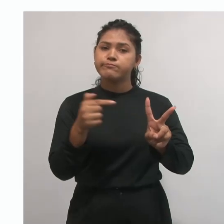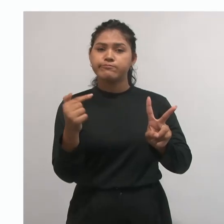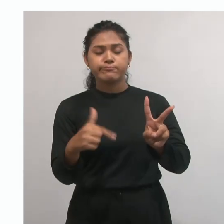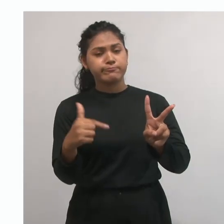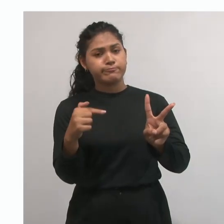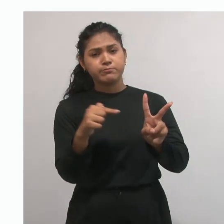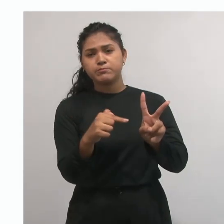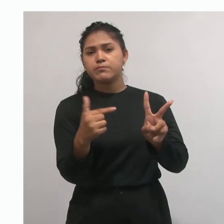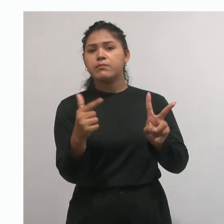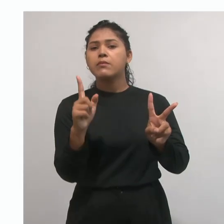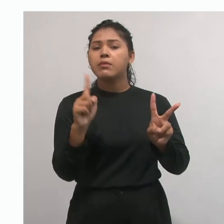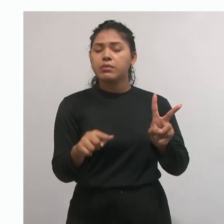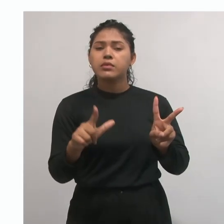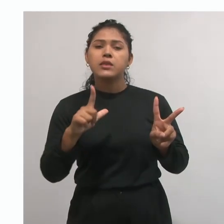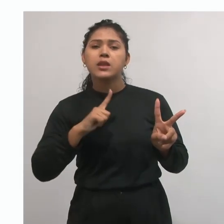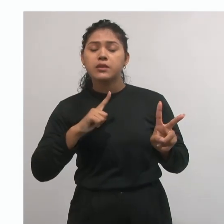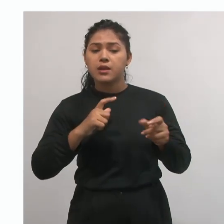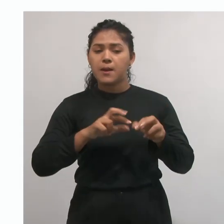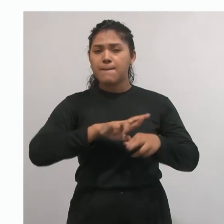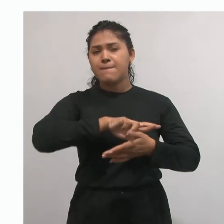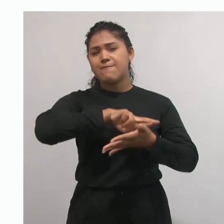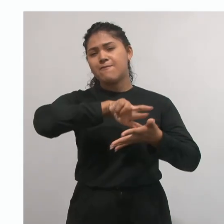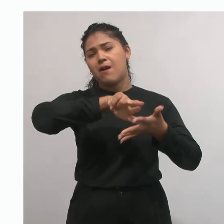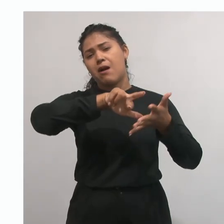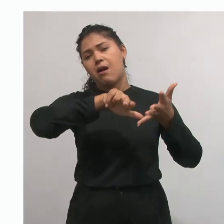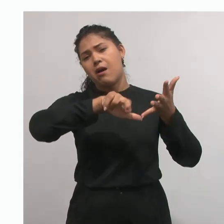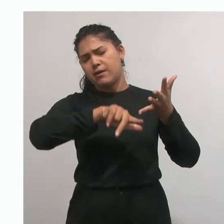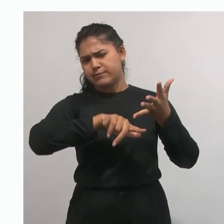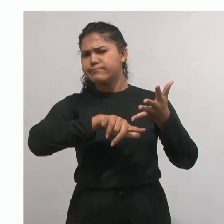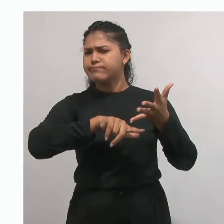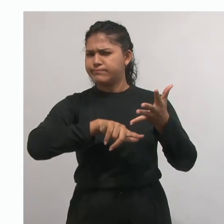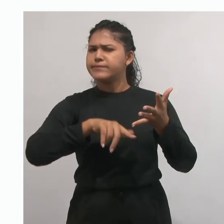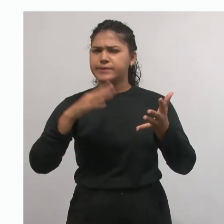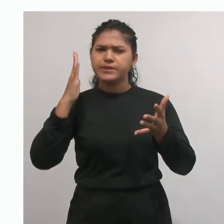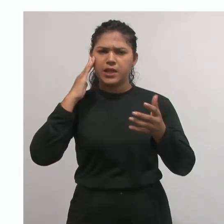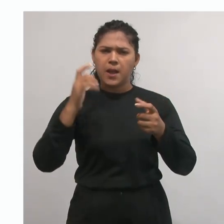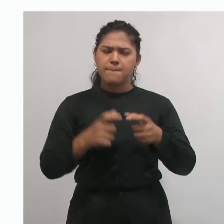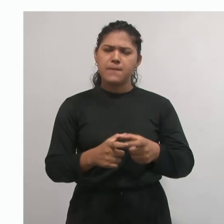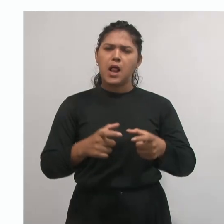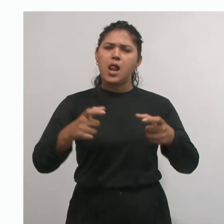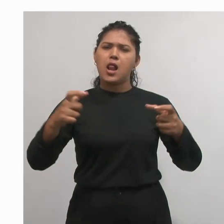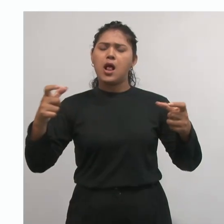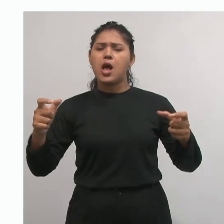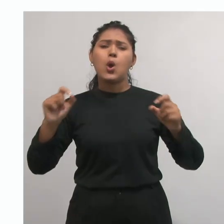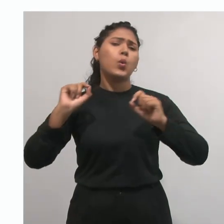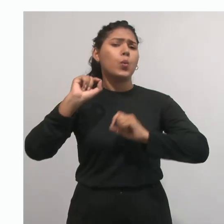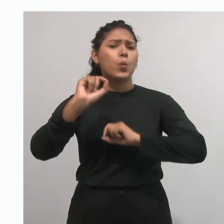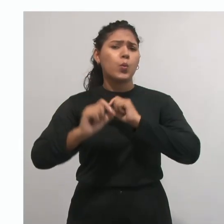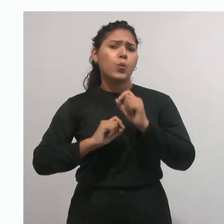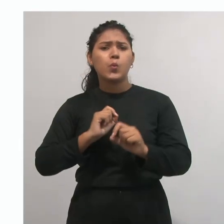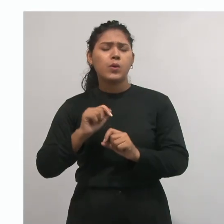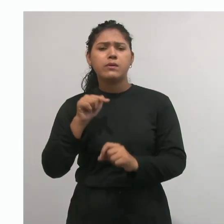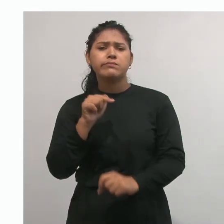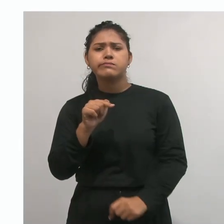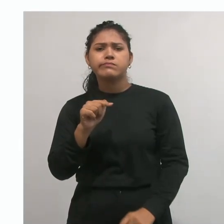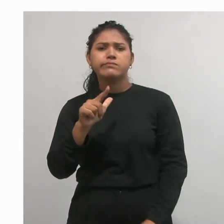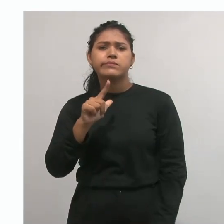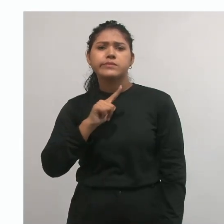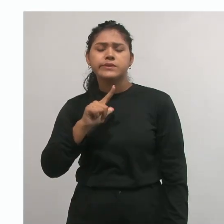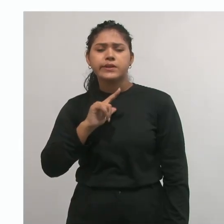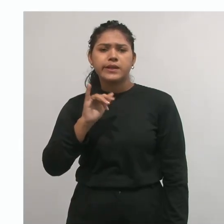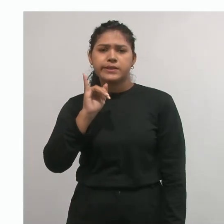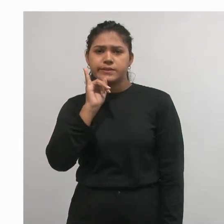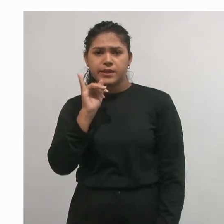não são muitas e bastante diversas, né? Ou seja, aquilo que a gente